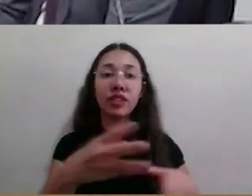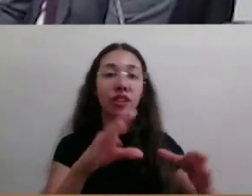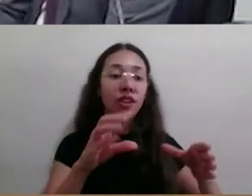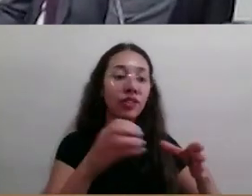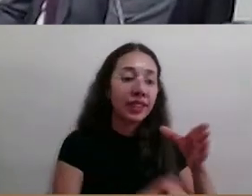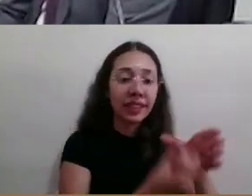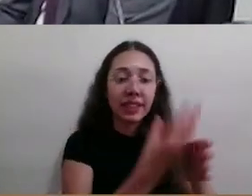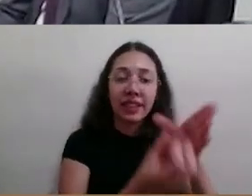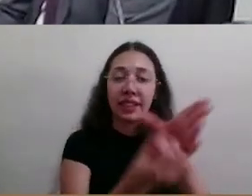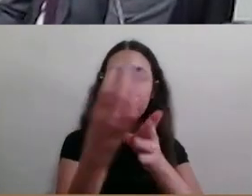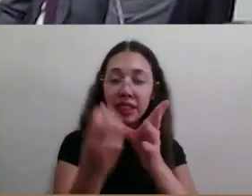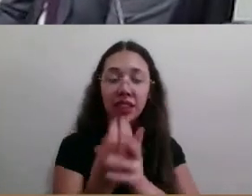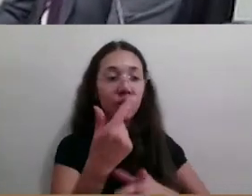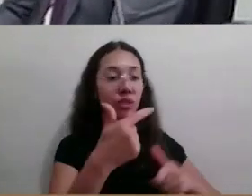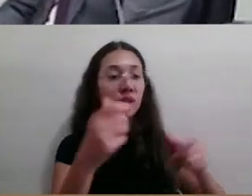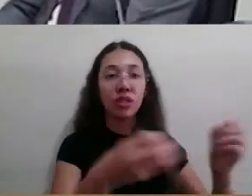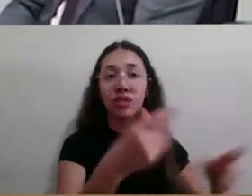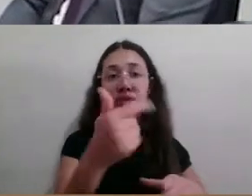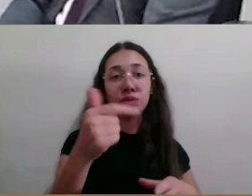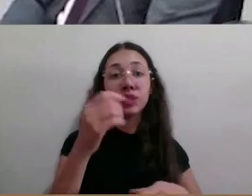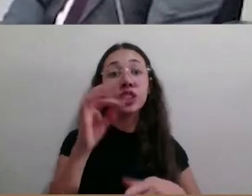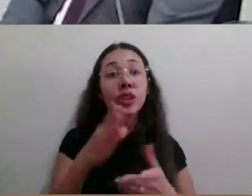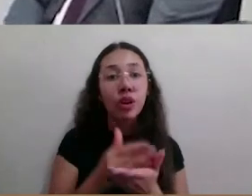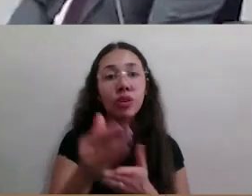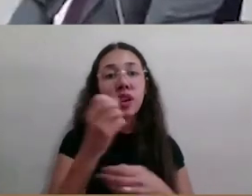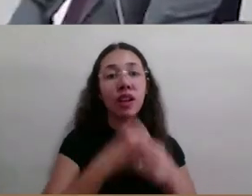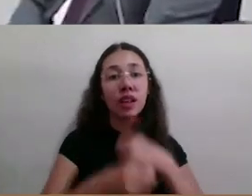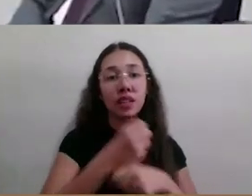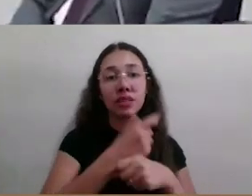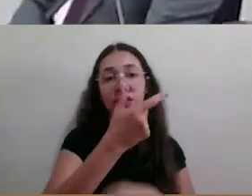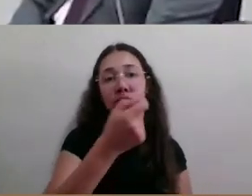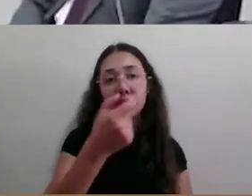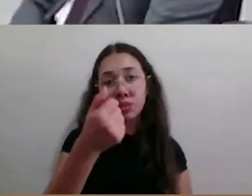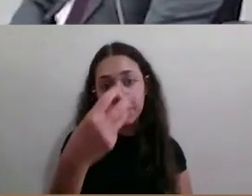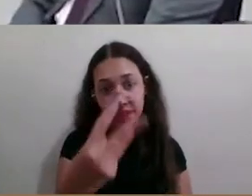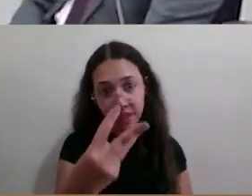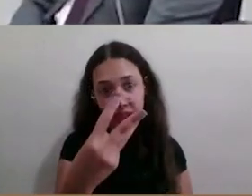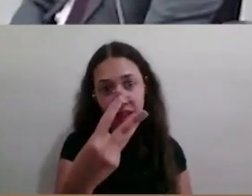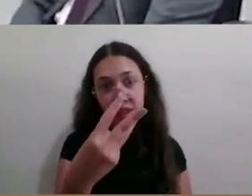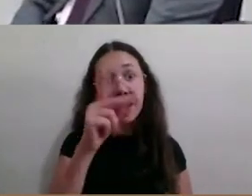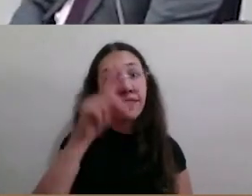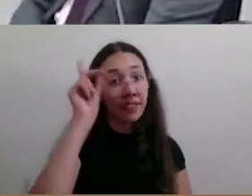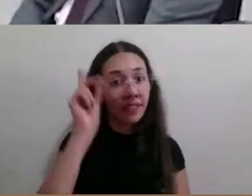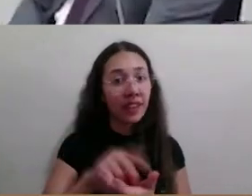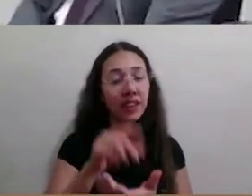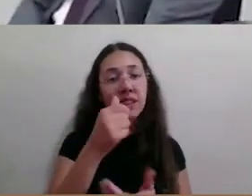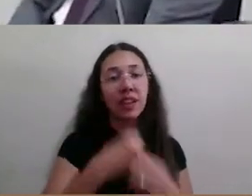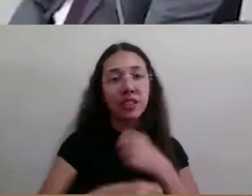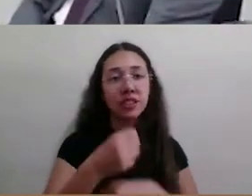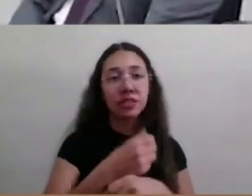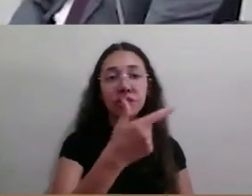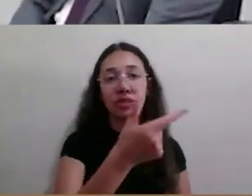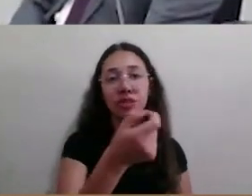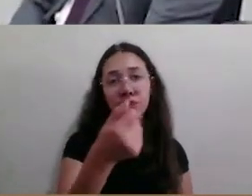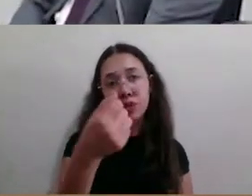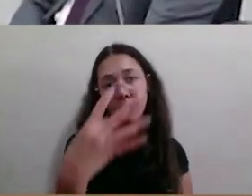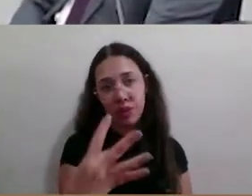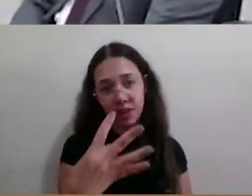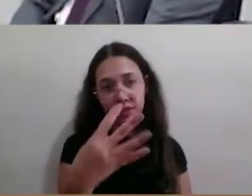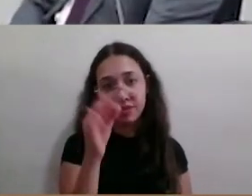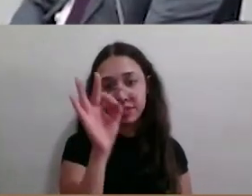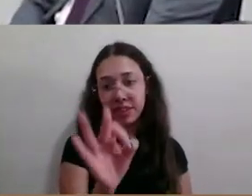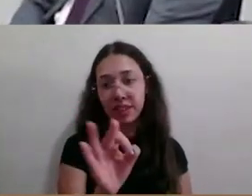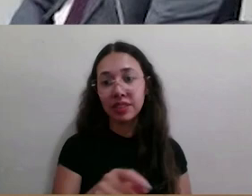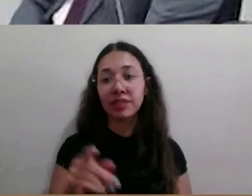de 2003 e começaram a ser instaladas em 2004. Só a partir daí que nós tivemos varas. Na